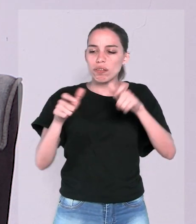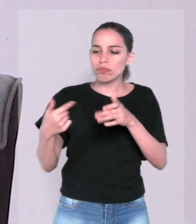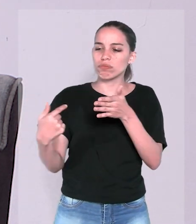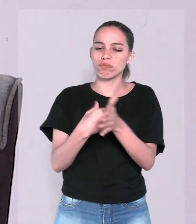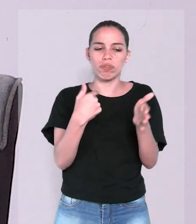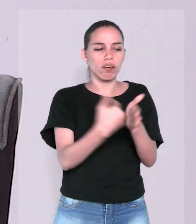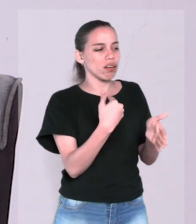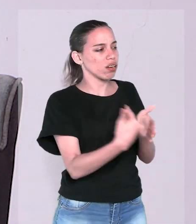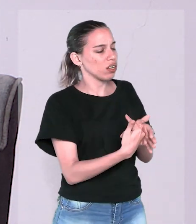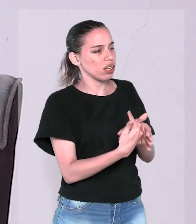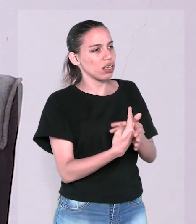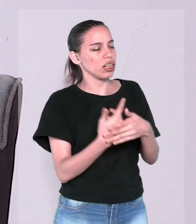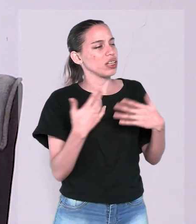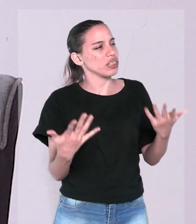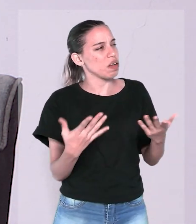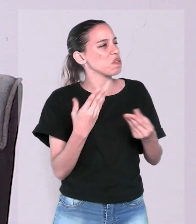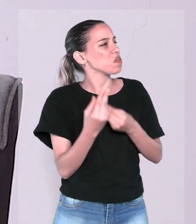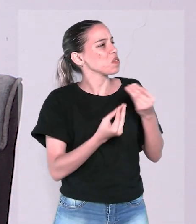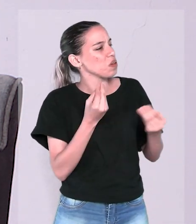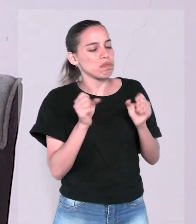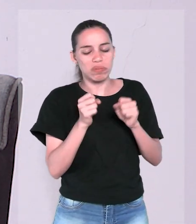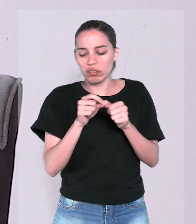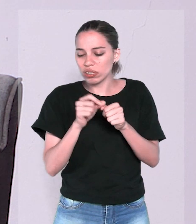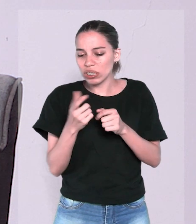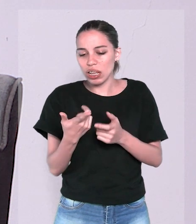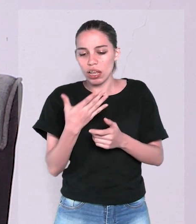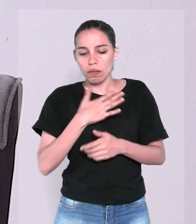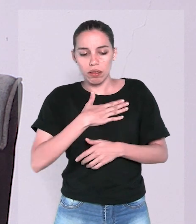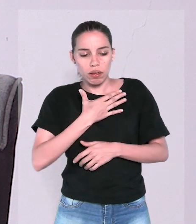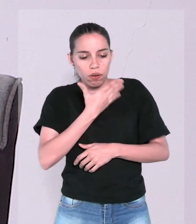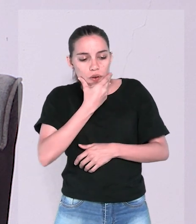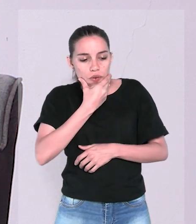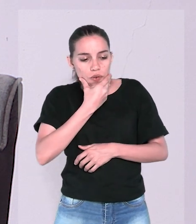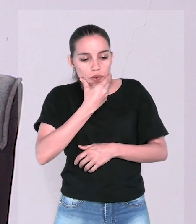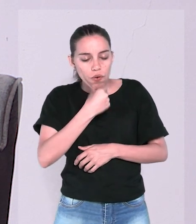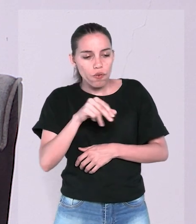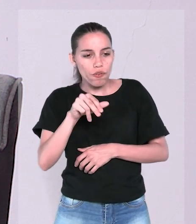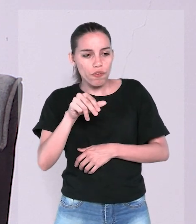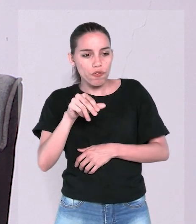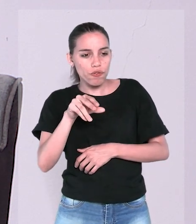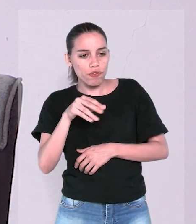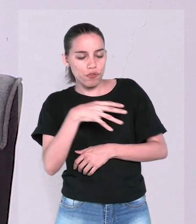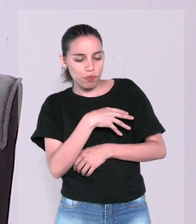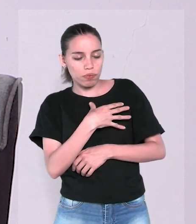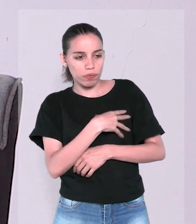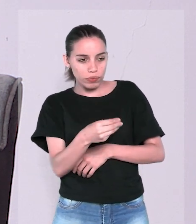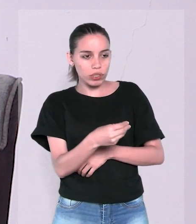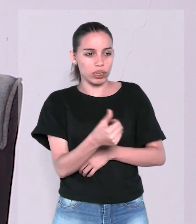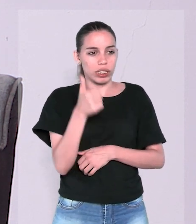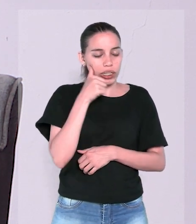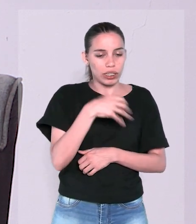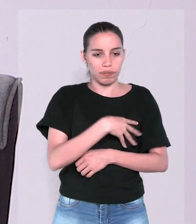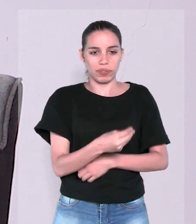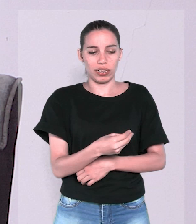que é que poderia fazer, porque os filhos estavam praticamente morando dentro do quarto, né? Quando estavam em casa, os filhos ficavam